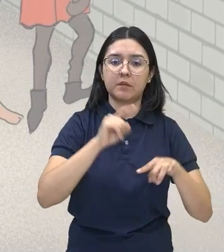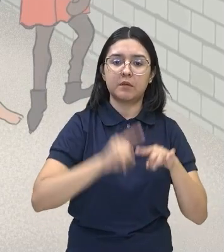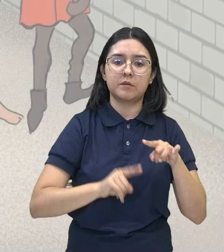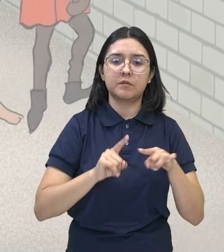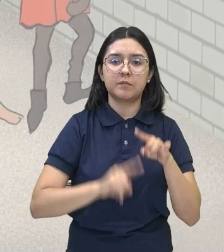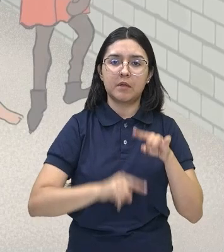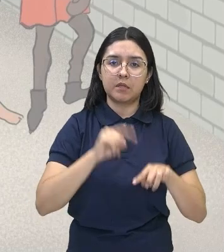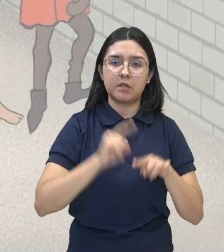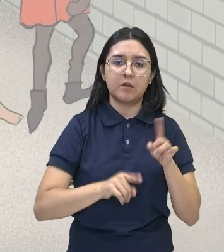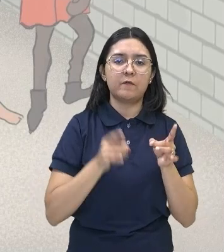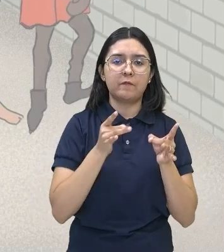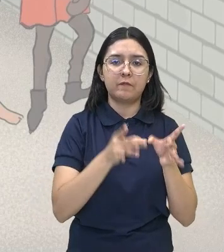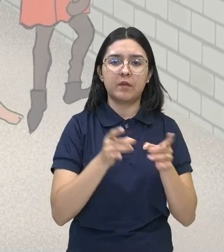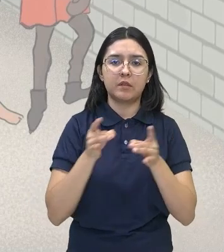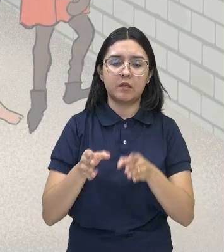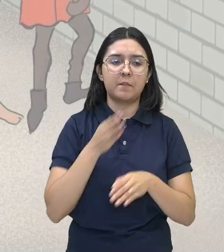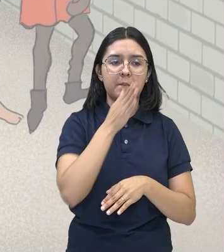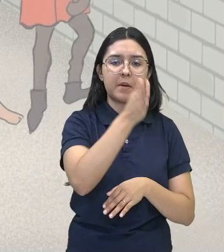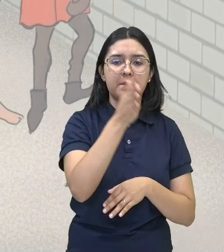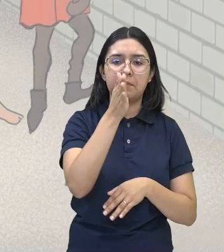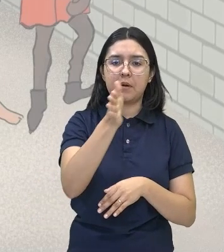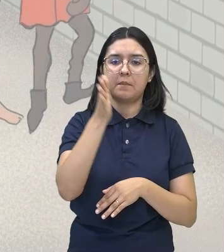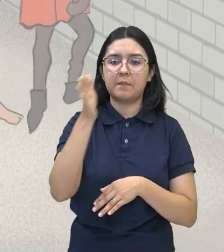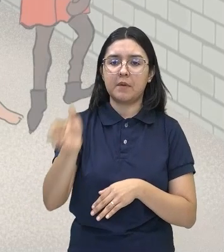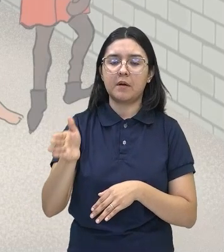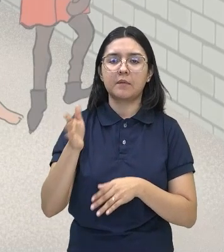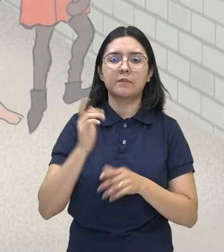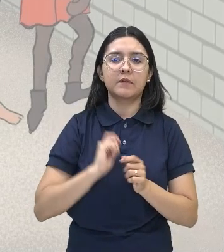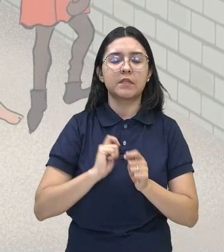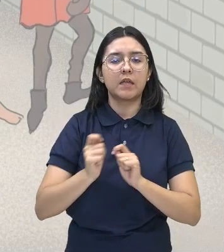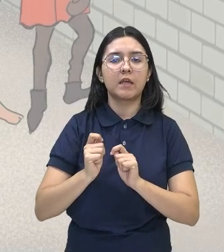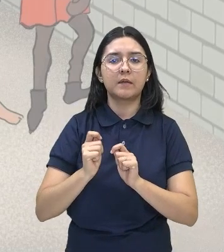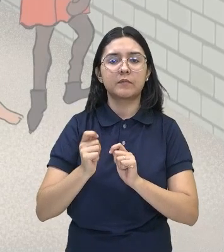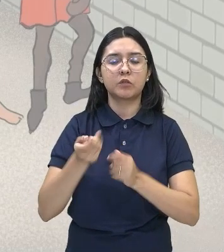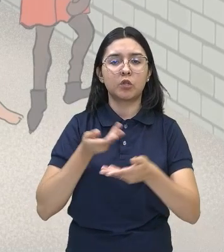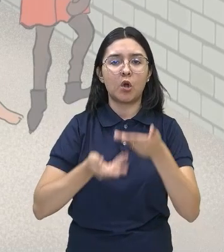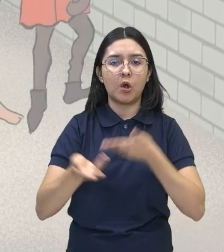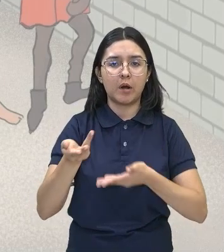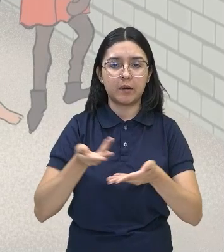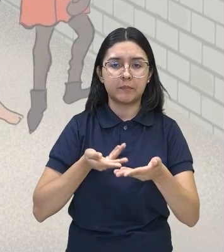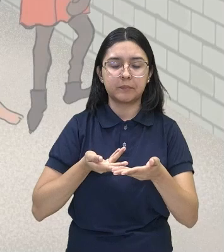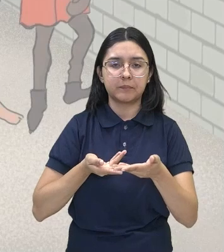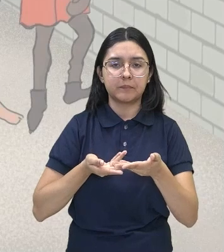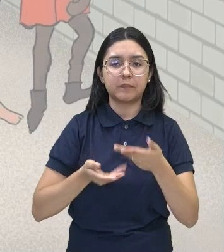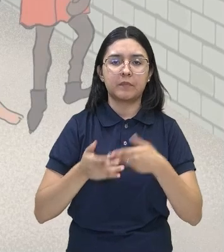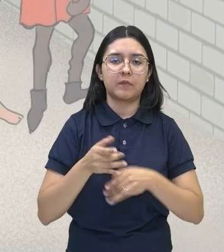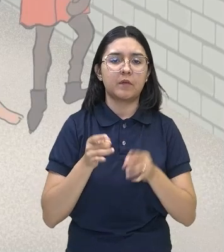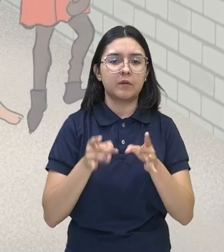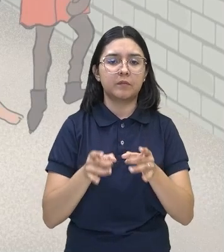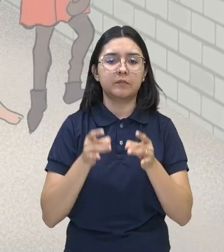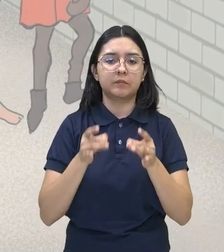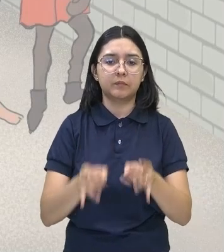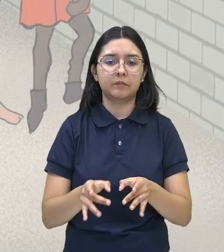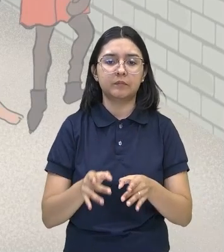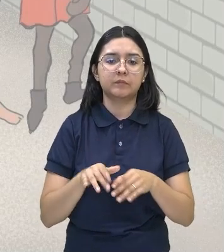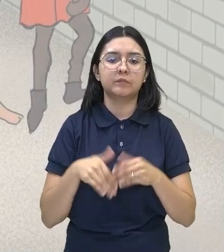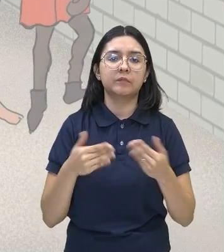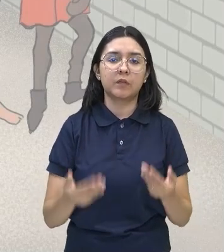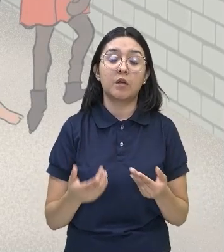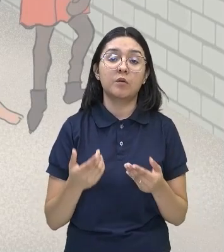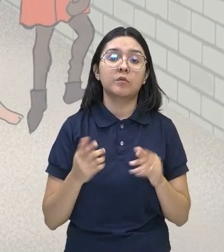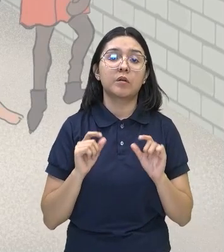um lugar para o outro com a finalidade de fazer negócio, de fazer trocas comerciais, aquecendo ainda mais